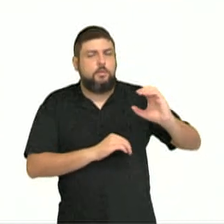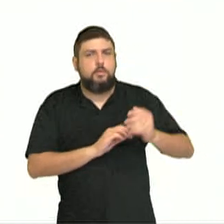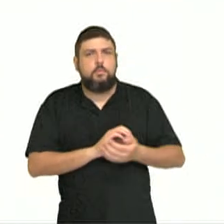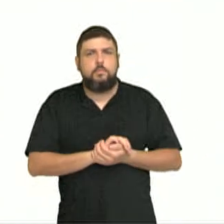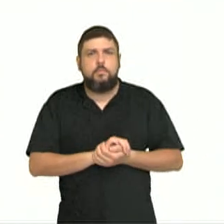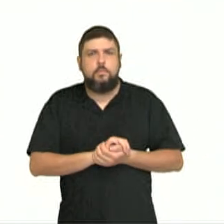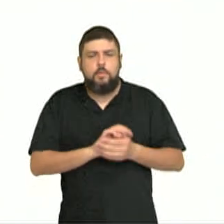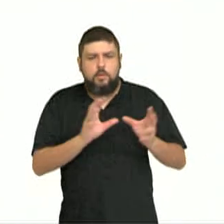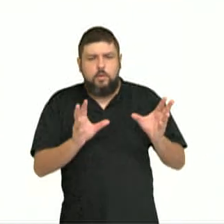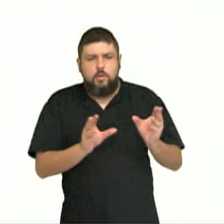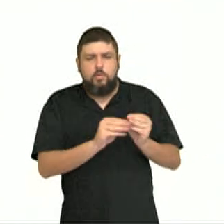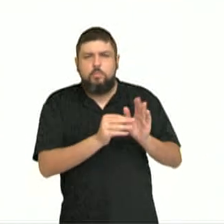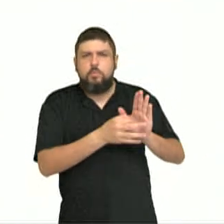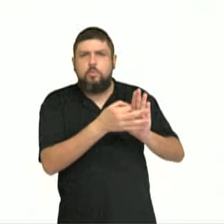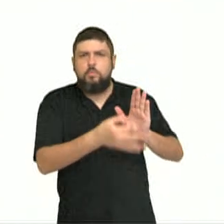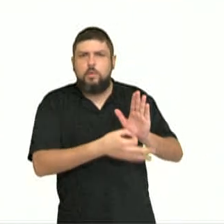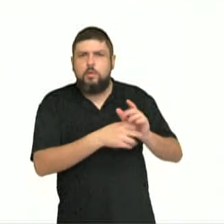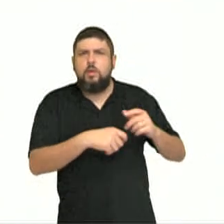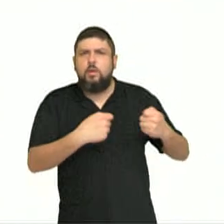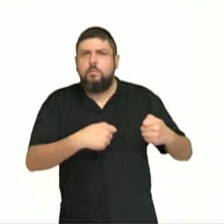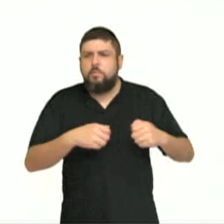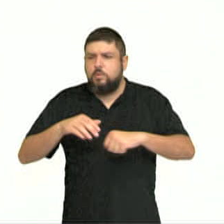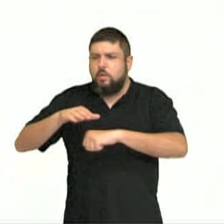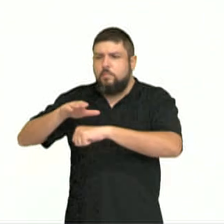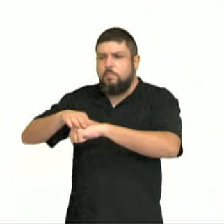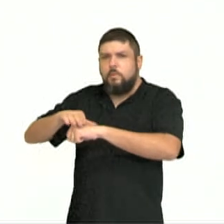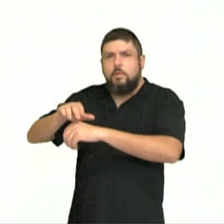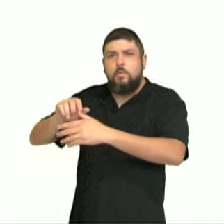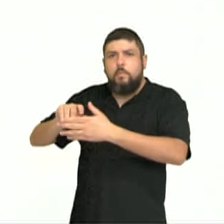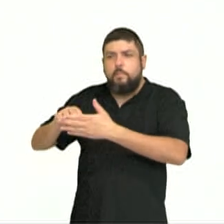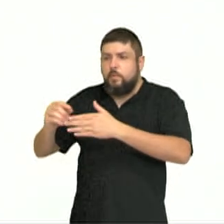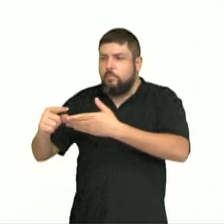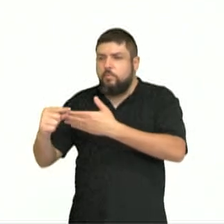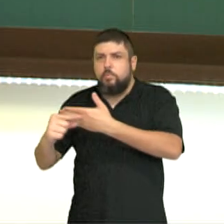resenhas é obrigatório ter a assinatura do resenhista? Falso.